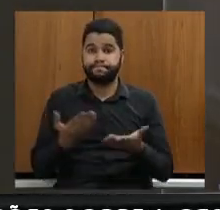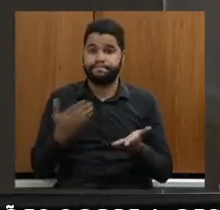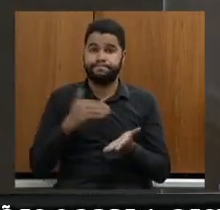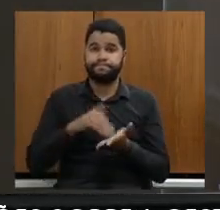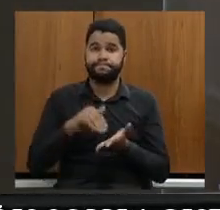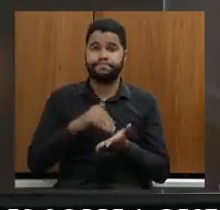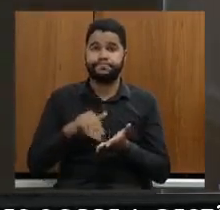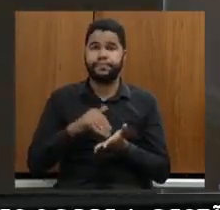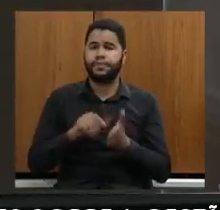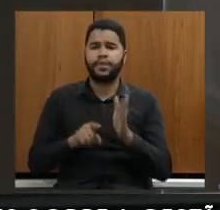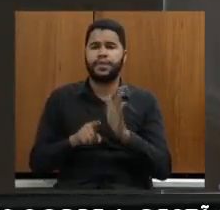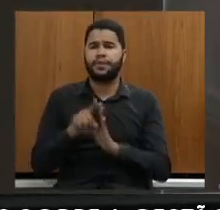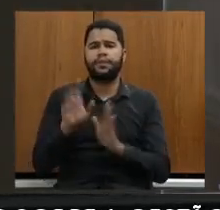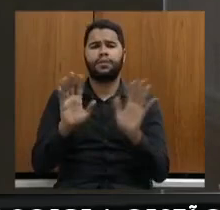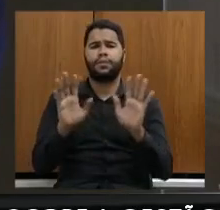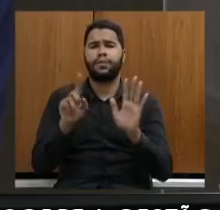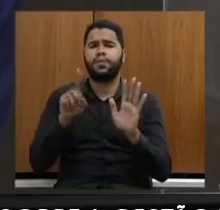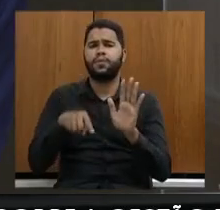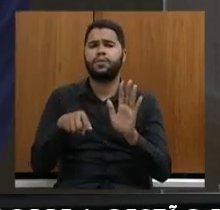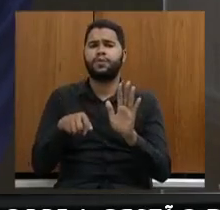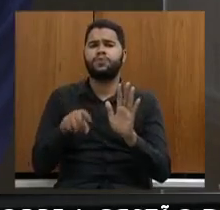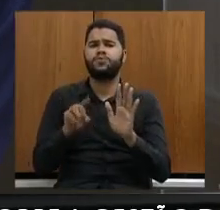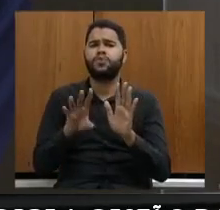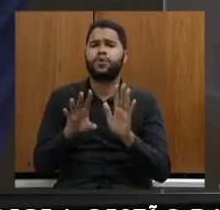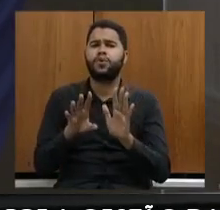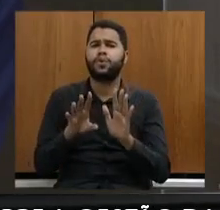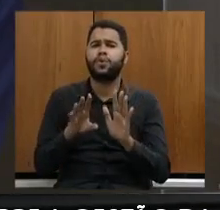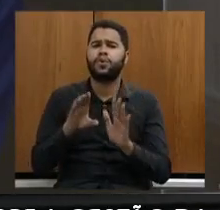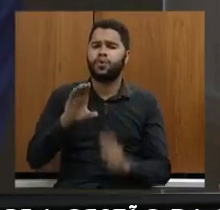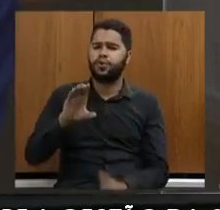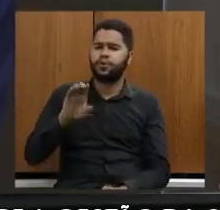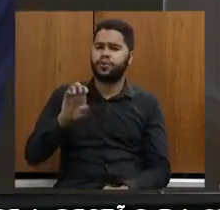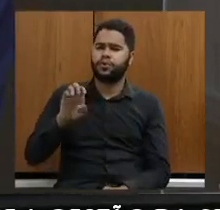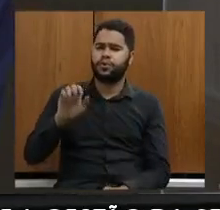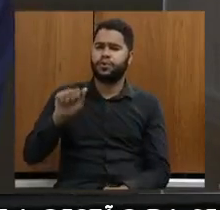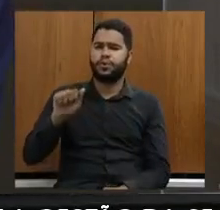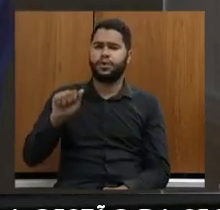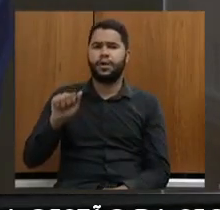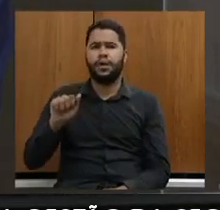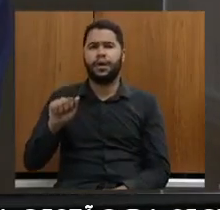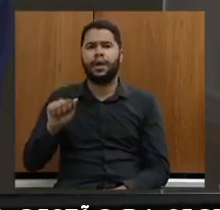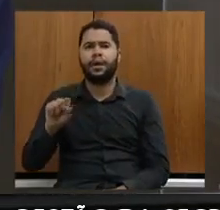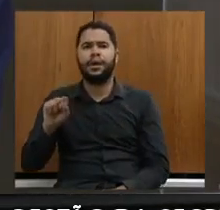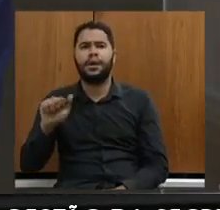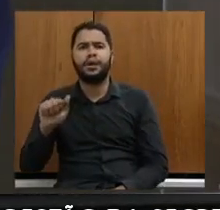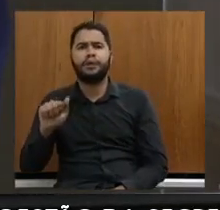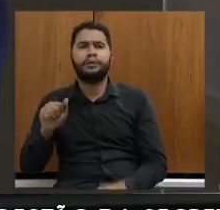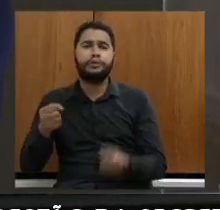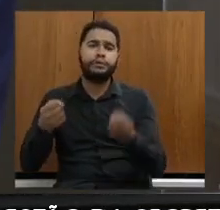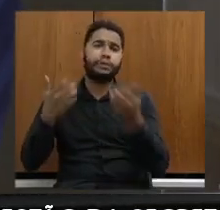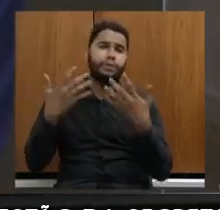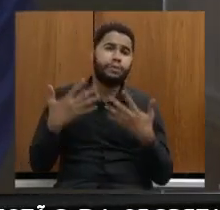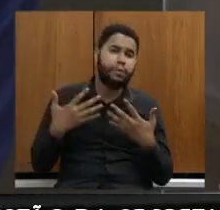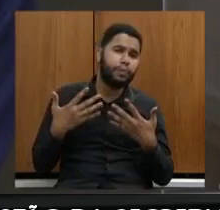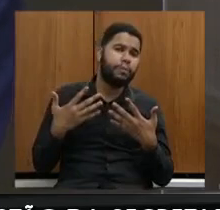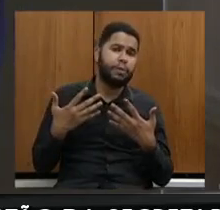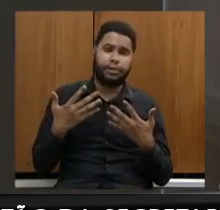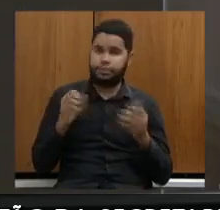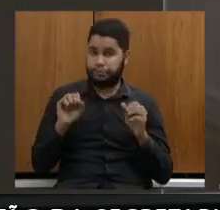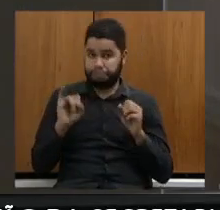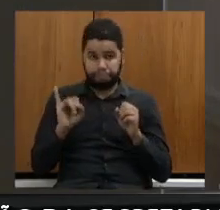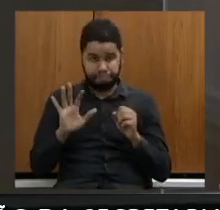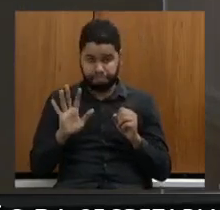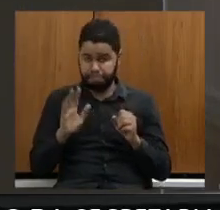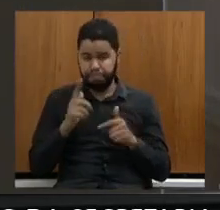nem a pergunta é mais é somente fez questionamentos e aqui do lado do Ceasa não sei se a senhora poderia informar gosto muito não se não tiver não tem